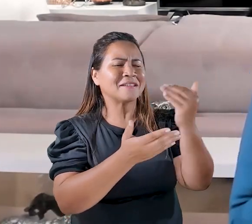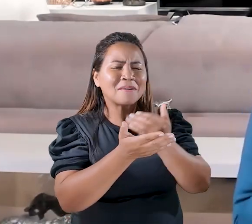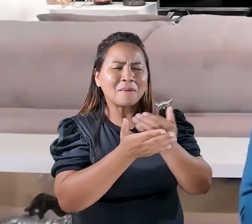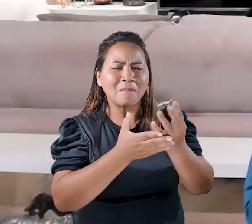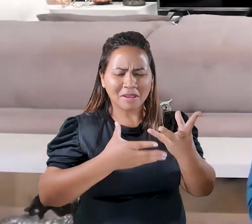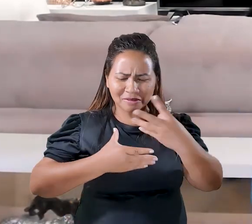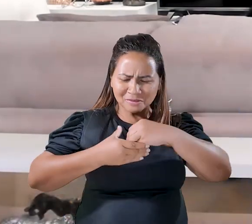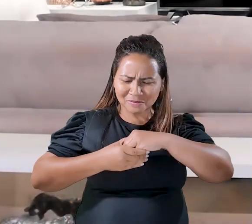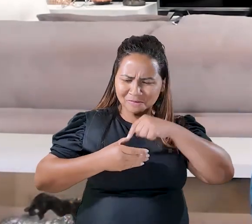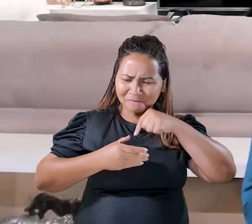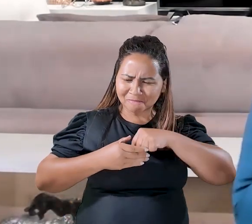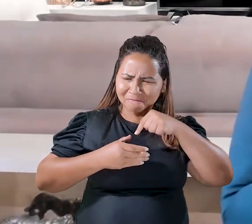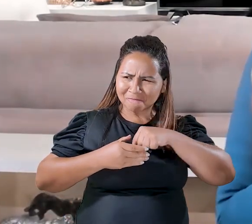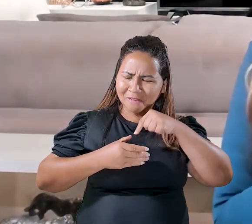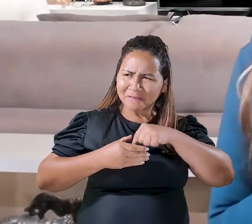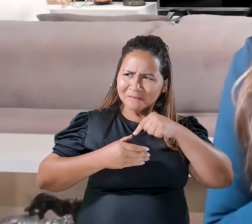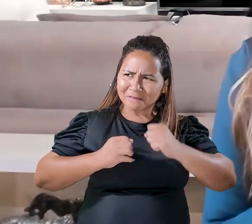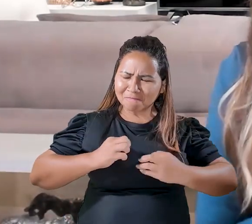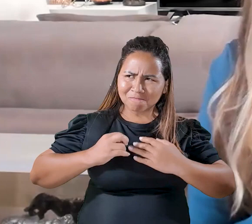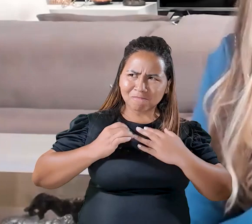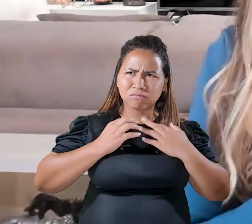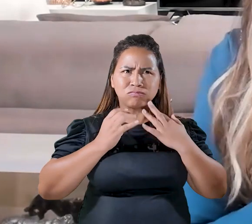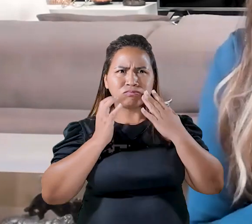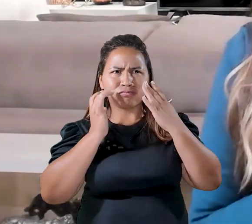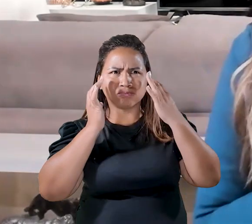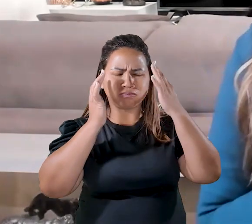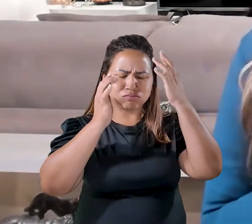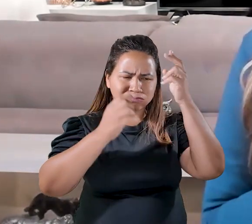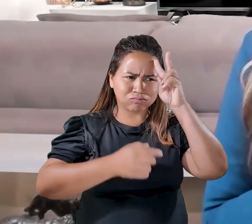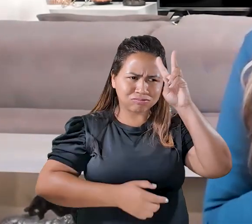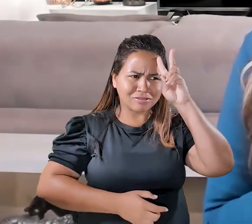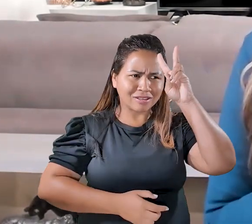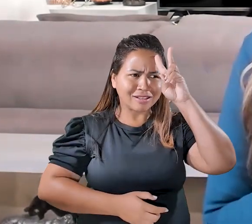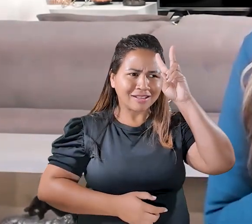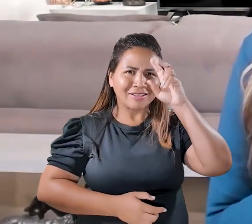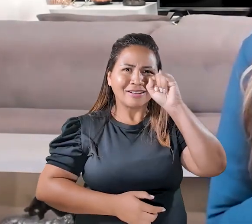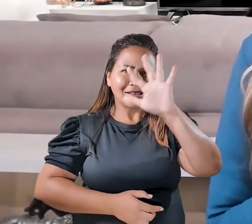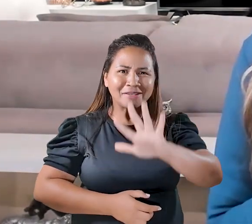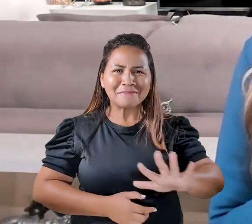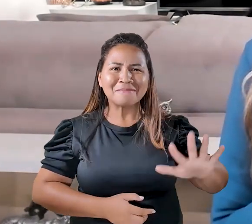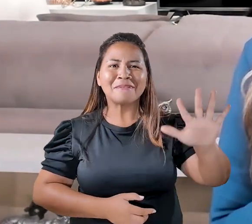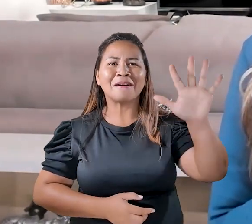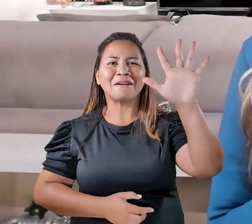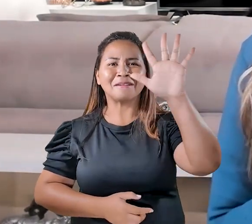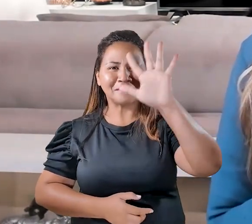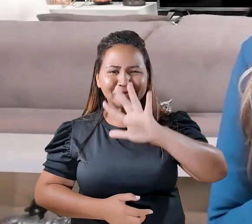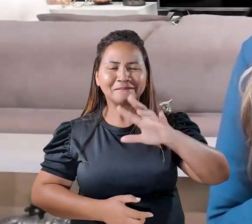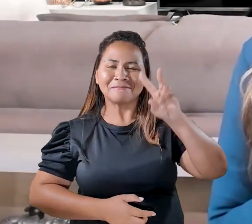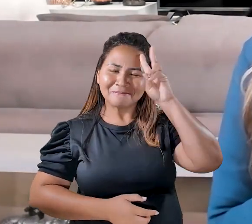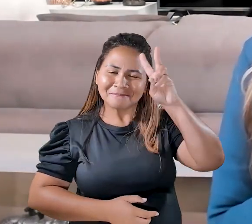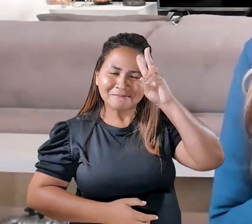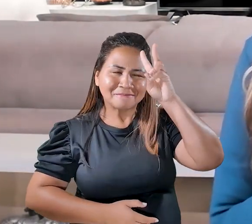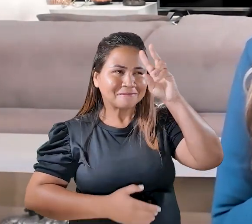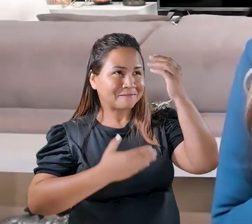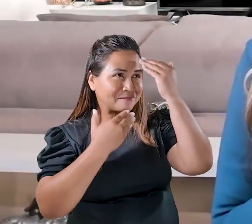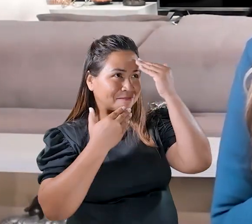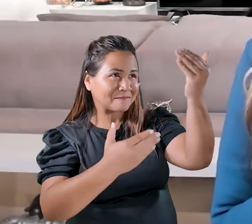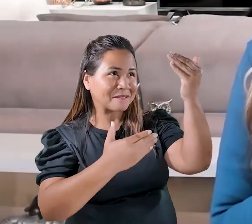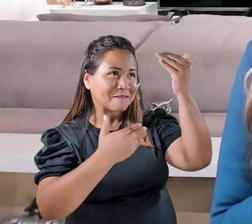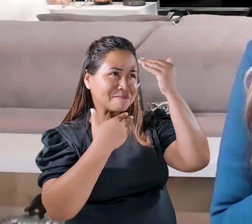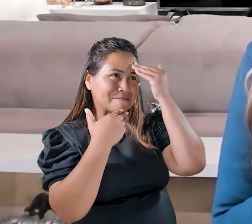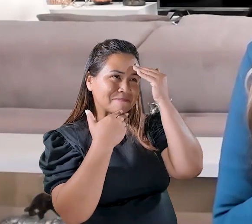de gratidão, imagens que ancoram esse momento. Eu sou grato. Eu sou